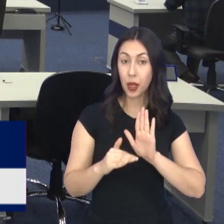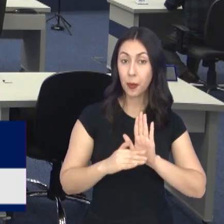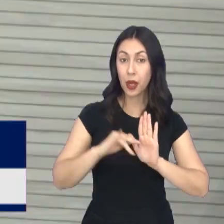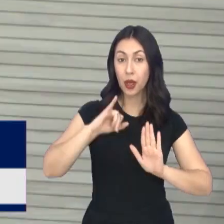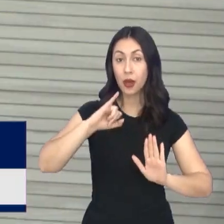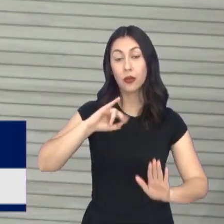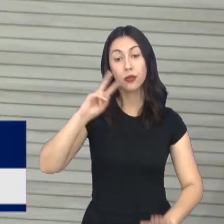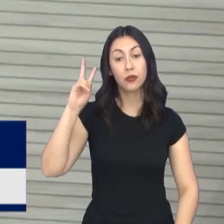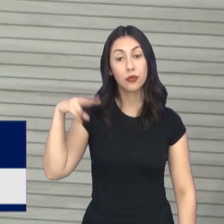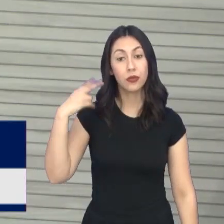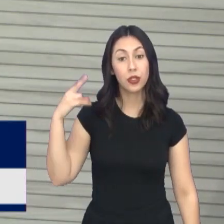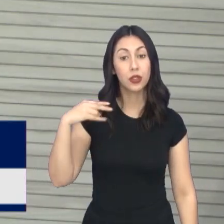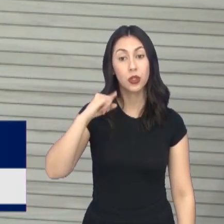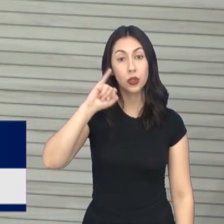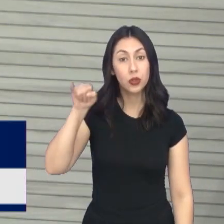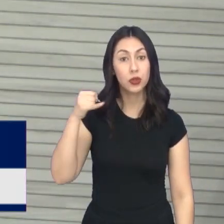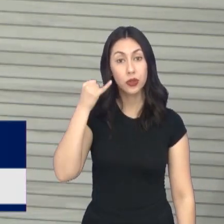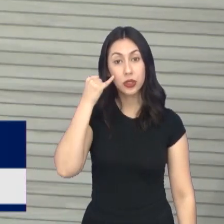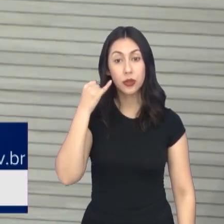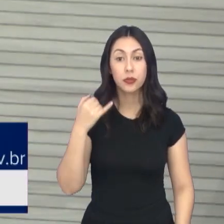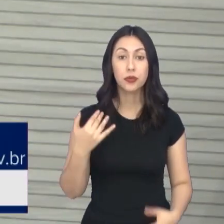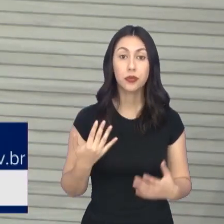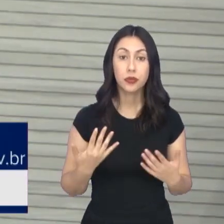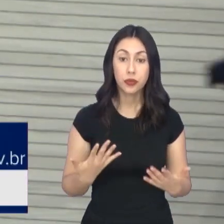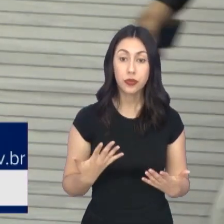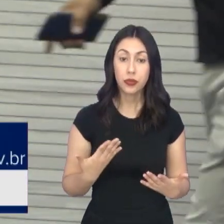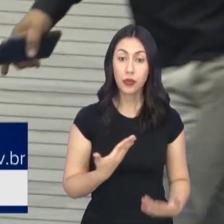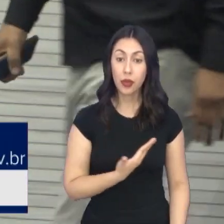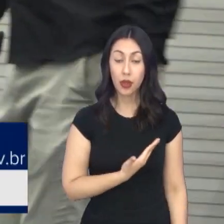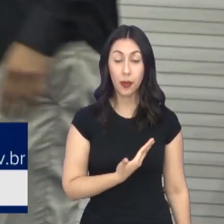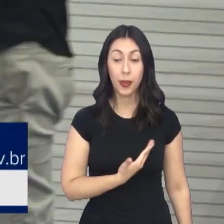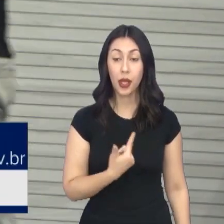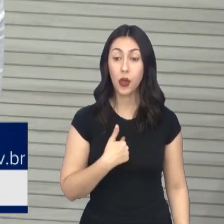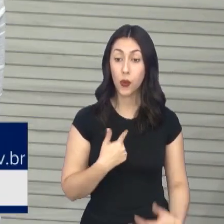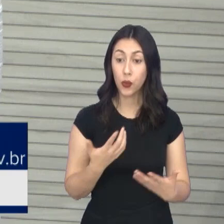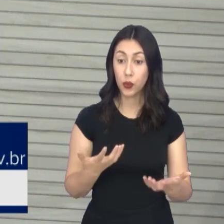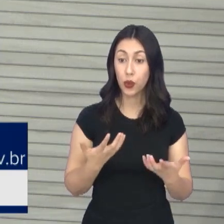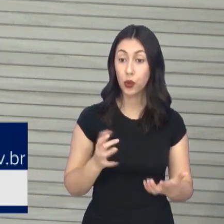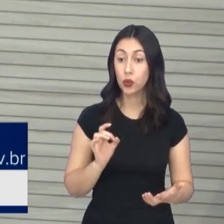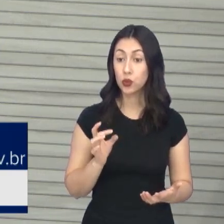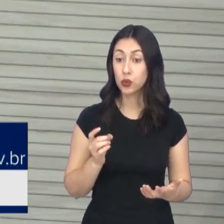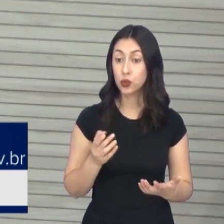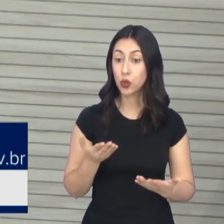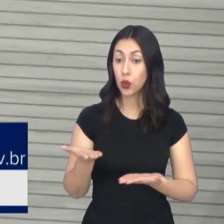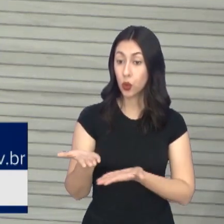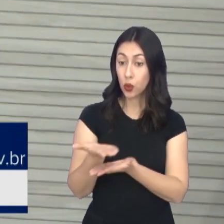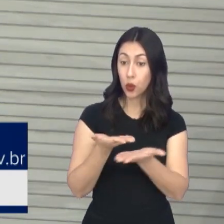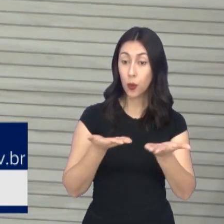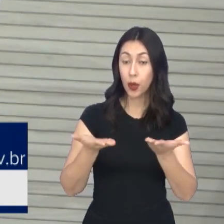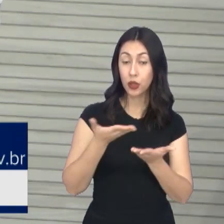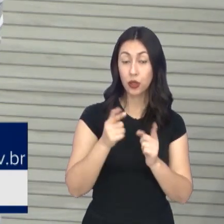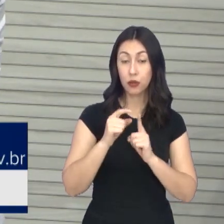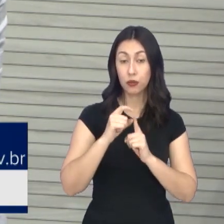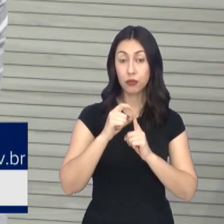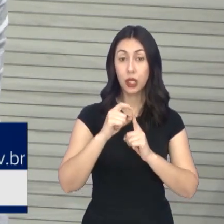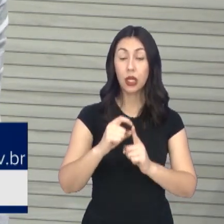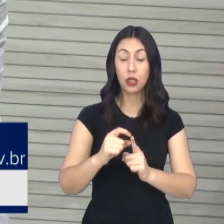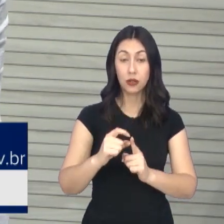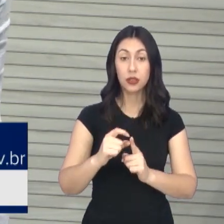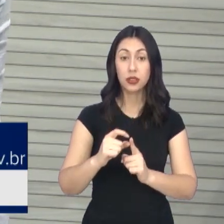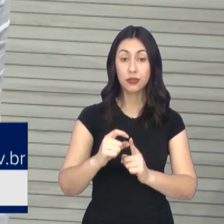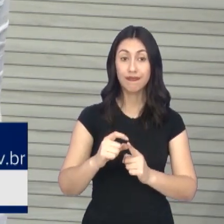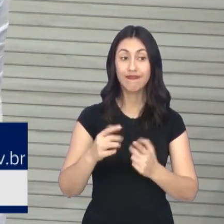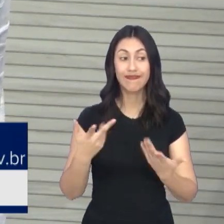Silvério. Vereador amigo Roberto Chagas, eu quero só compartilhar com você essas palavras, né?